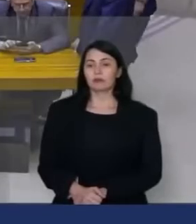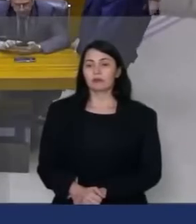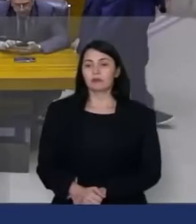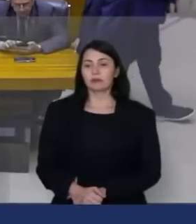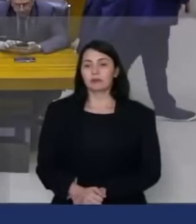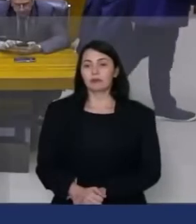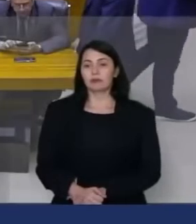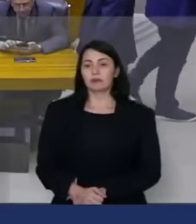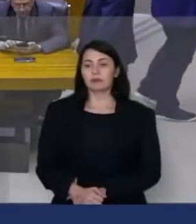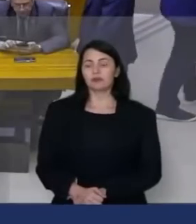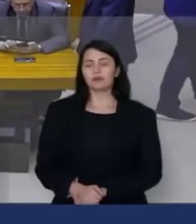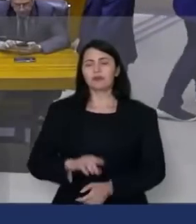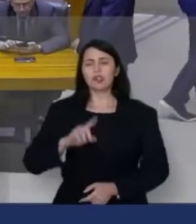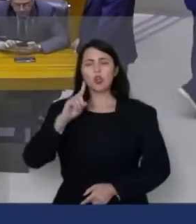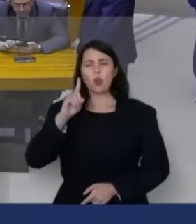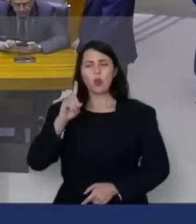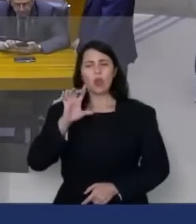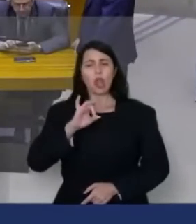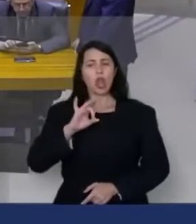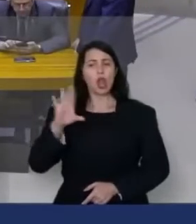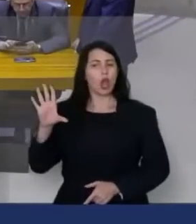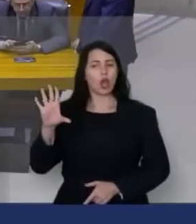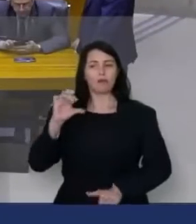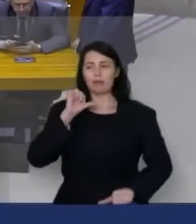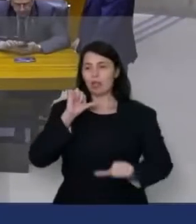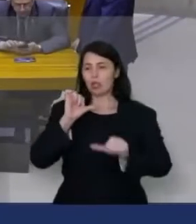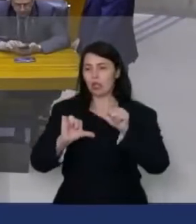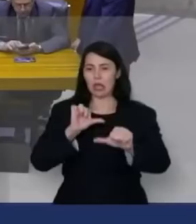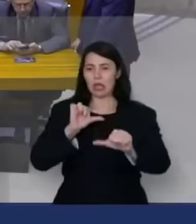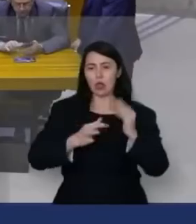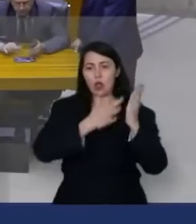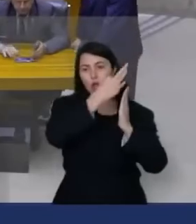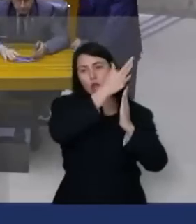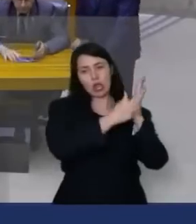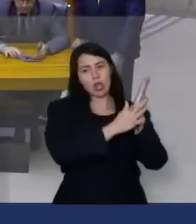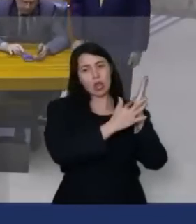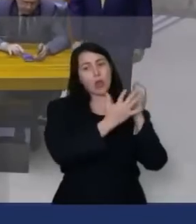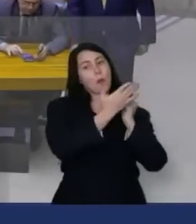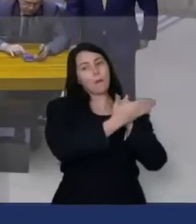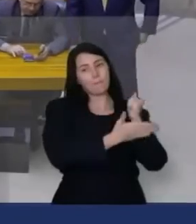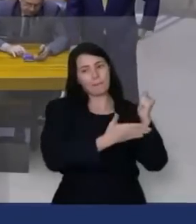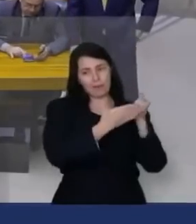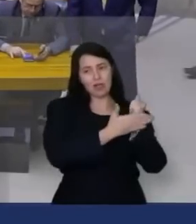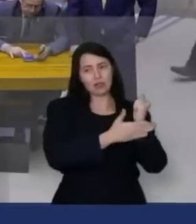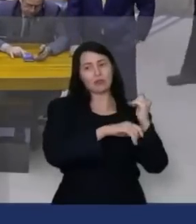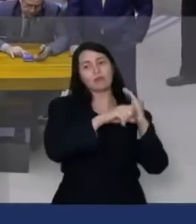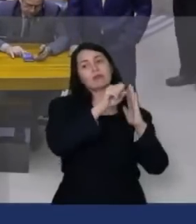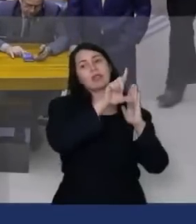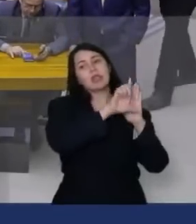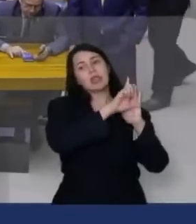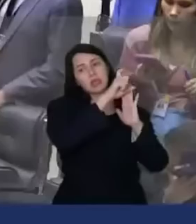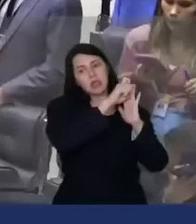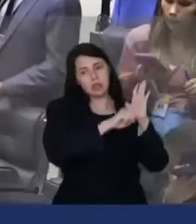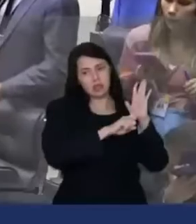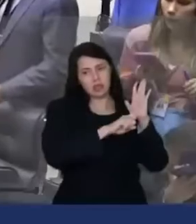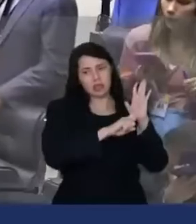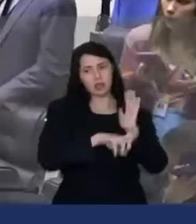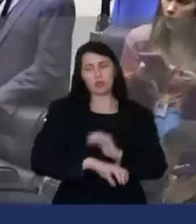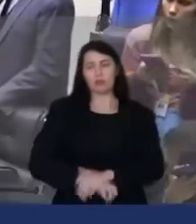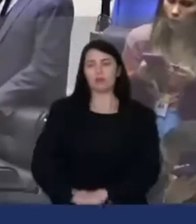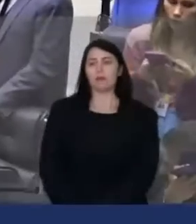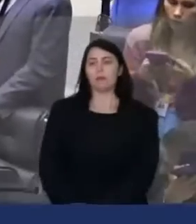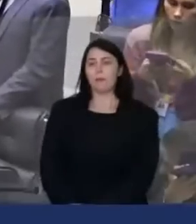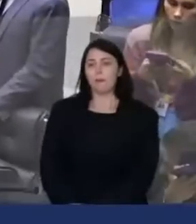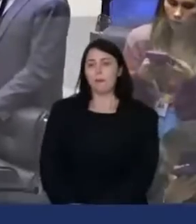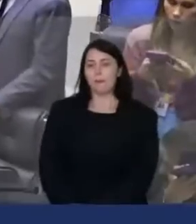Foi a única alteração aprovada pelo plenário no texto base do relator da reforma tributária. Como se acham?